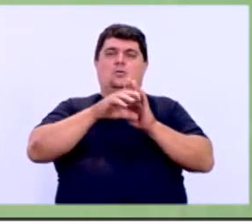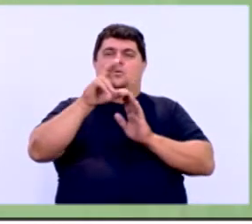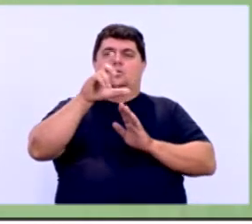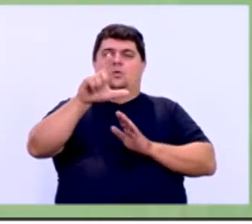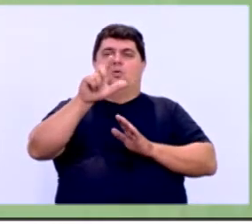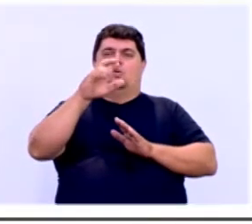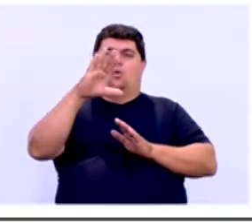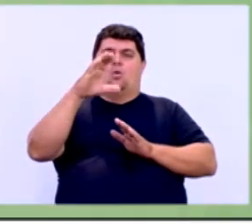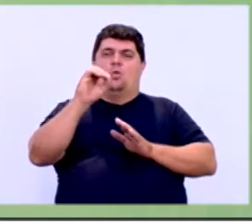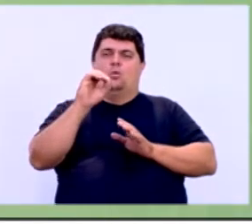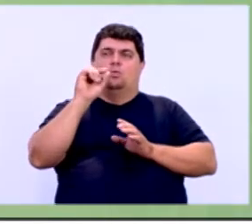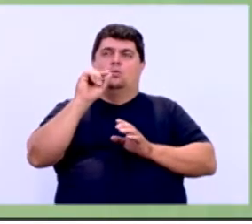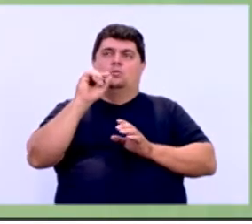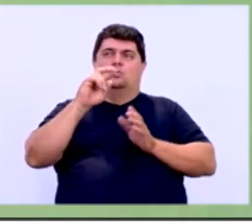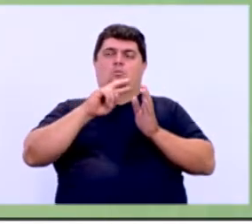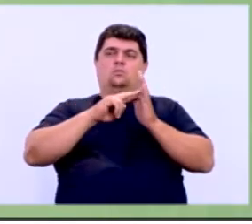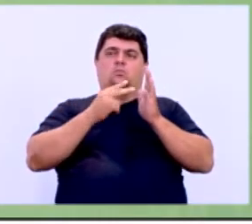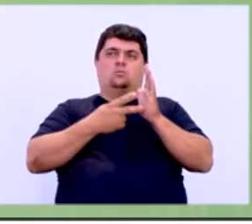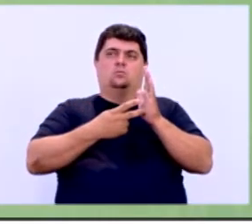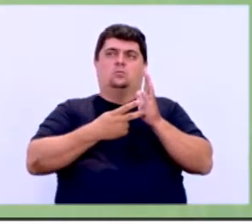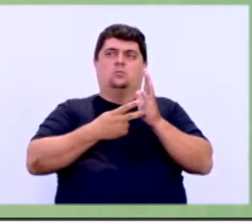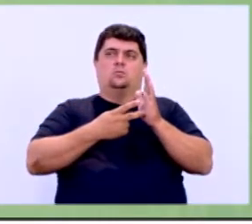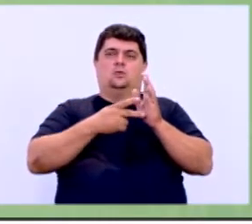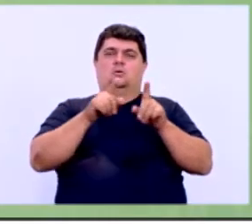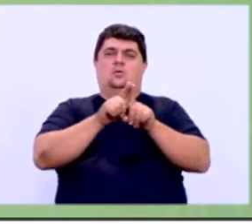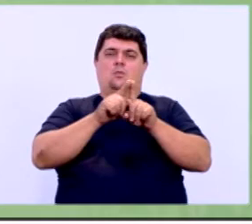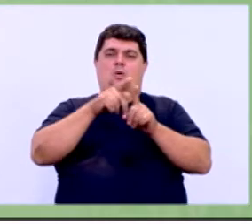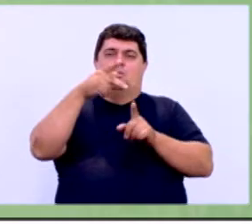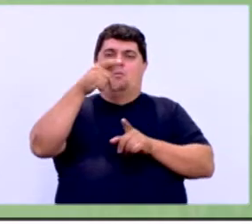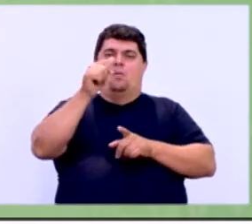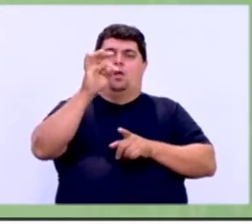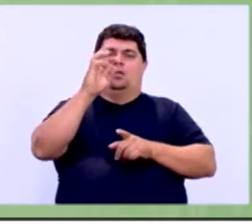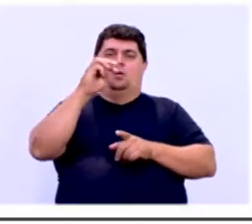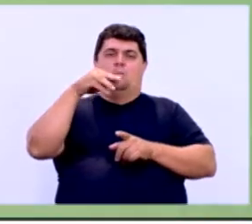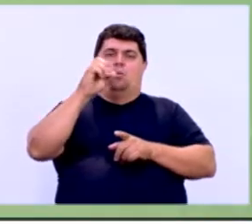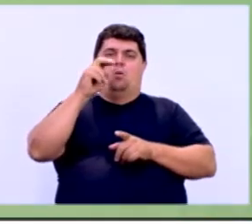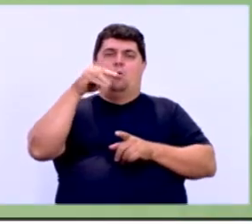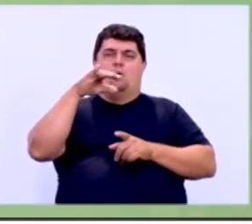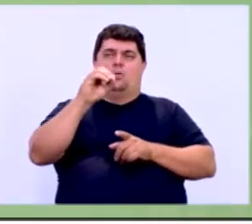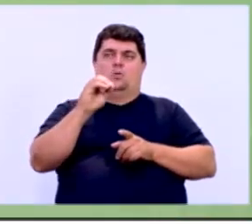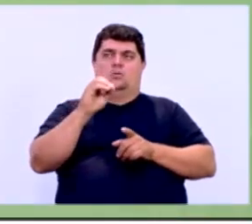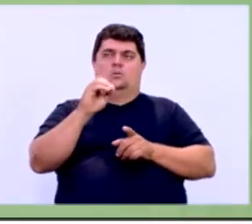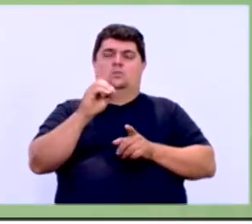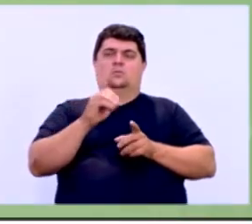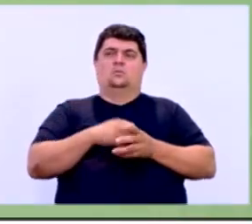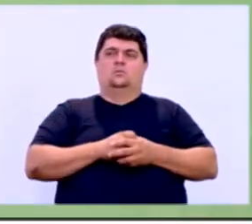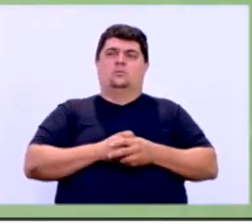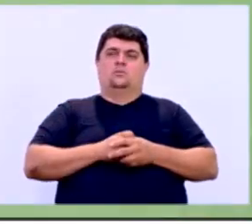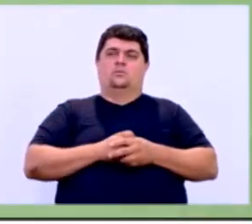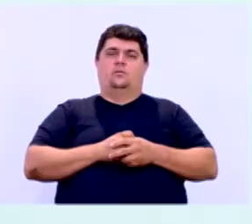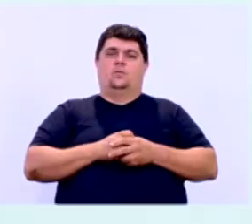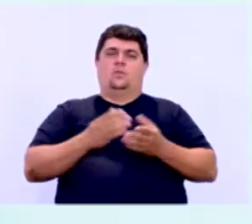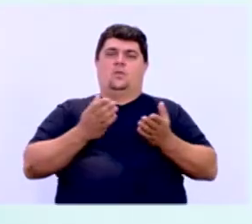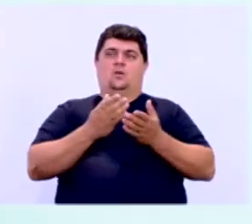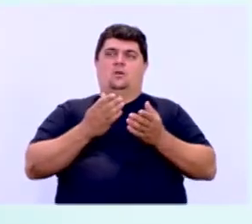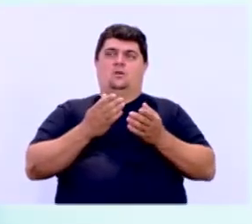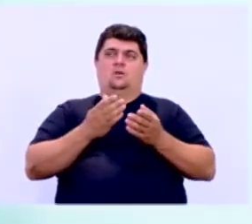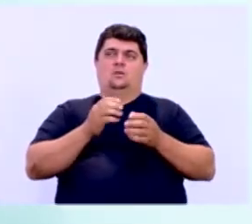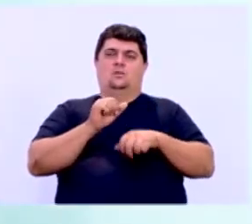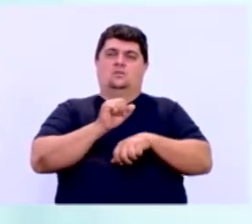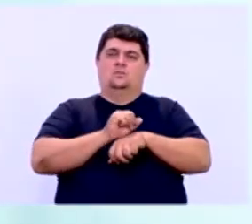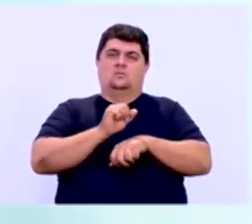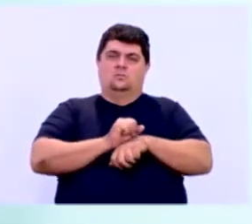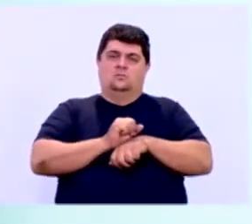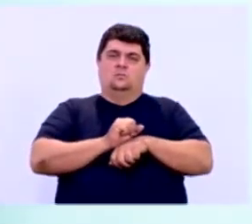tá? Né? Um conceito de patrimônio, né? E aí, eu espero,